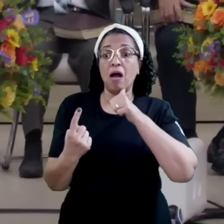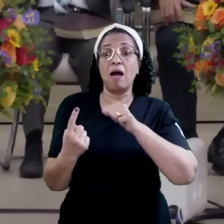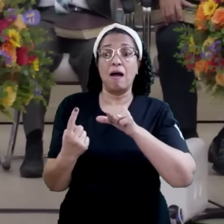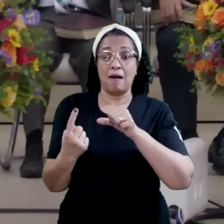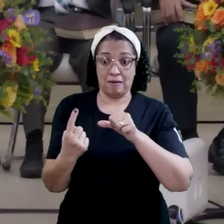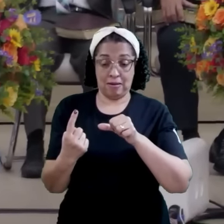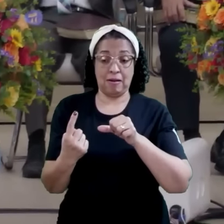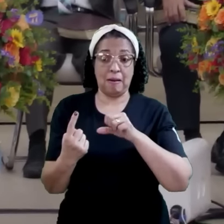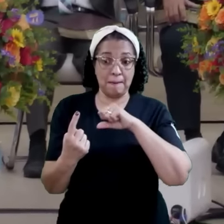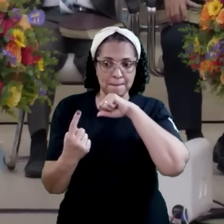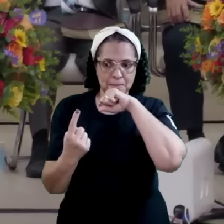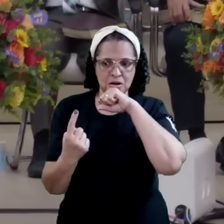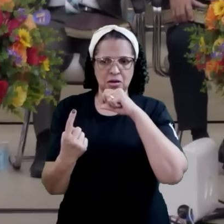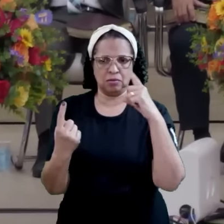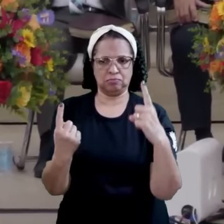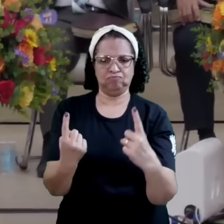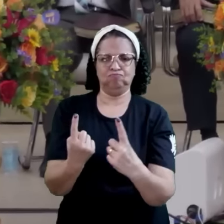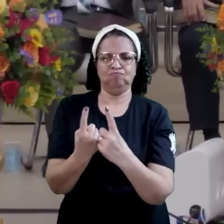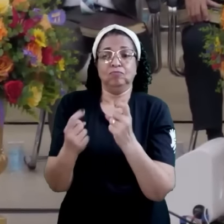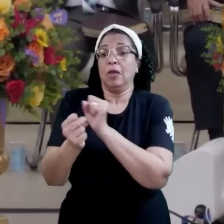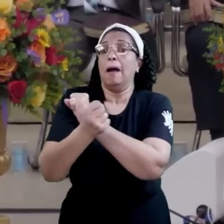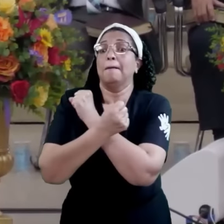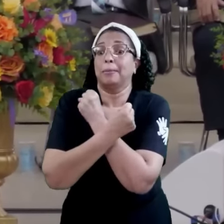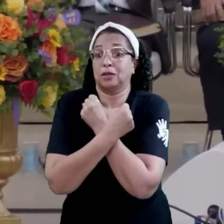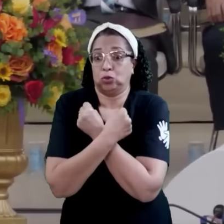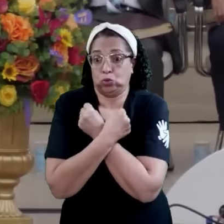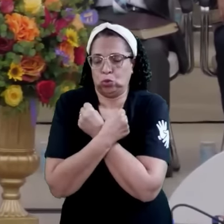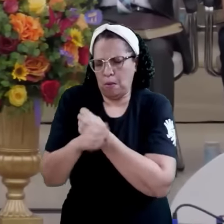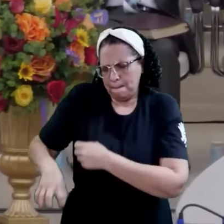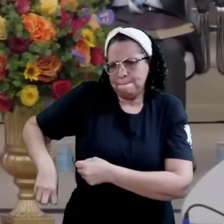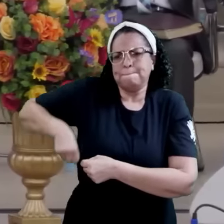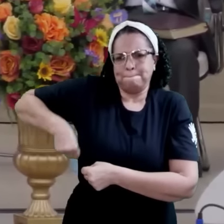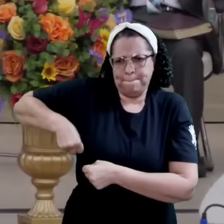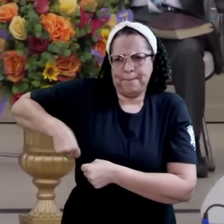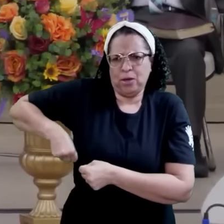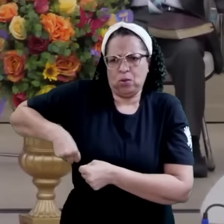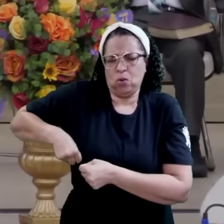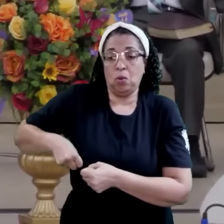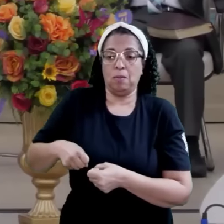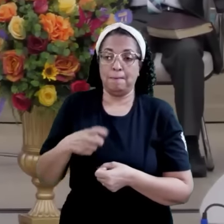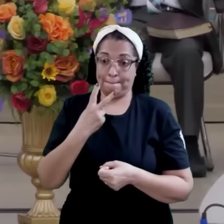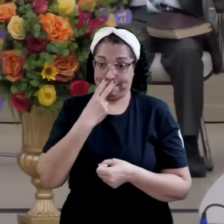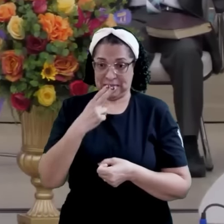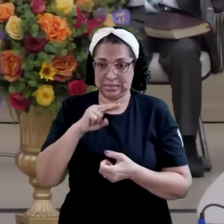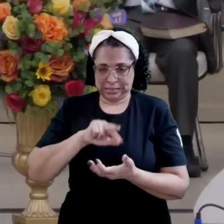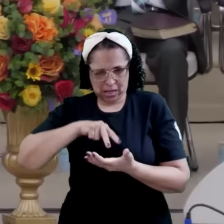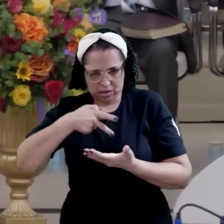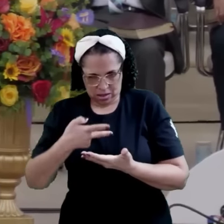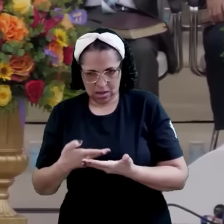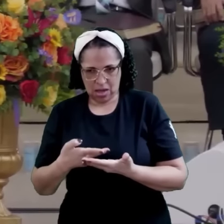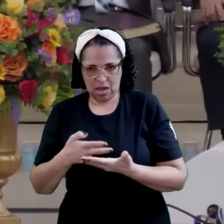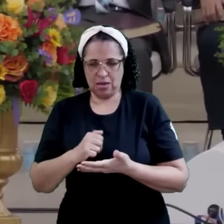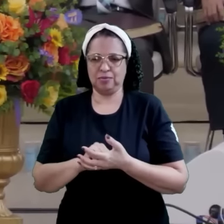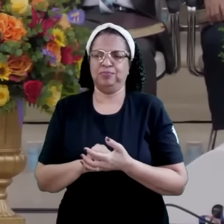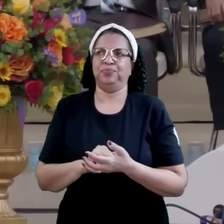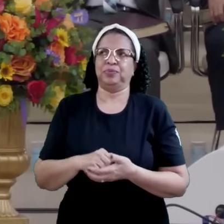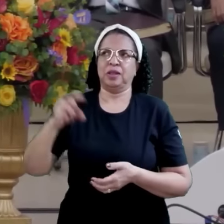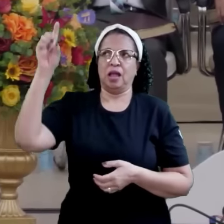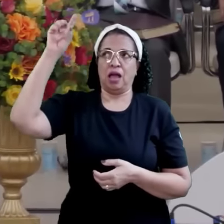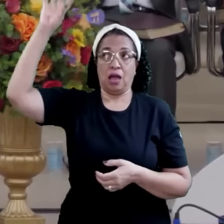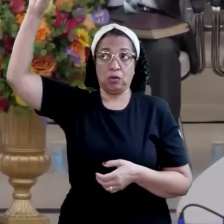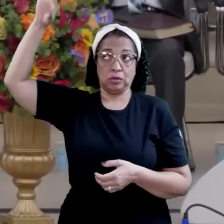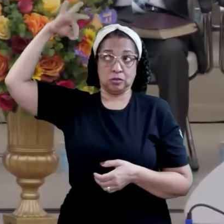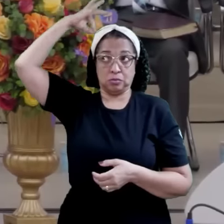a impressão que dava que aquela moça ia cair aí eu ouvi o azeite da unção no Altar o espírito de Deus falou comigo pega esse